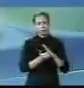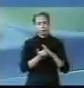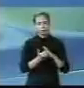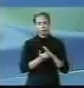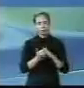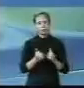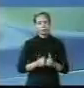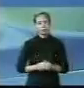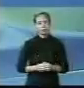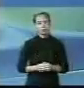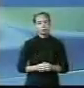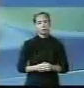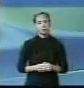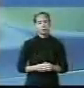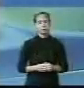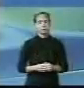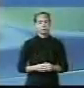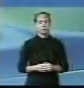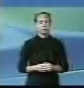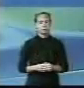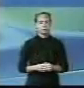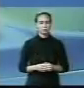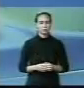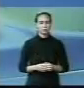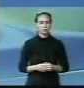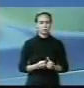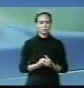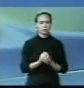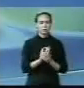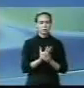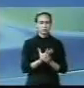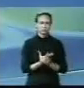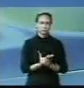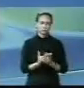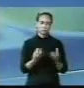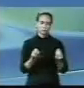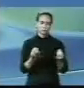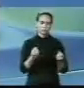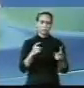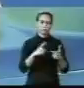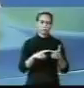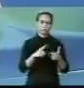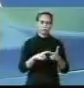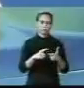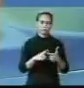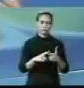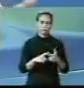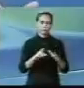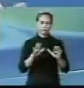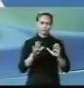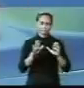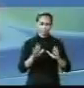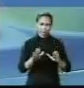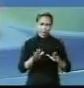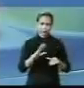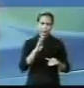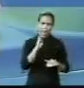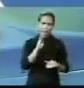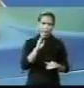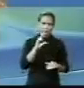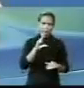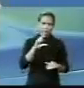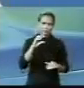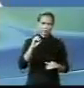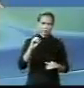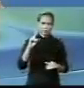que ele conhece. Então, assim, causa muito estresse. Você vai bloquear, por exemplo, sites de entretenimento, né,